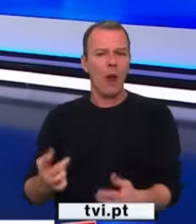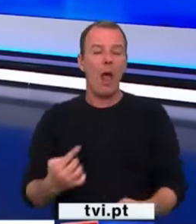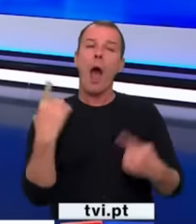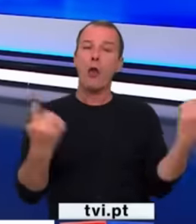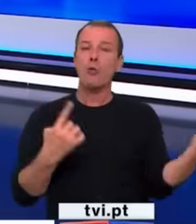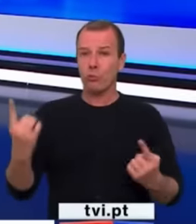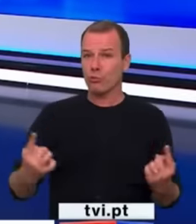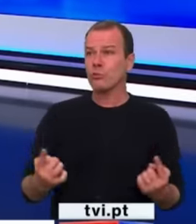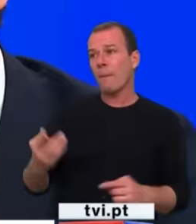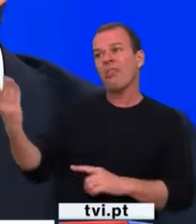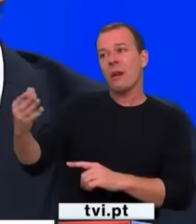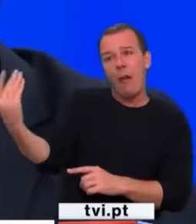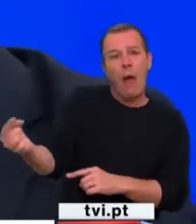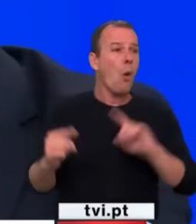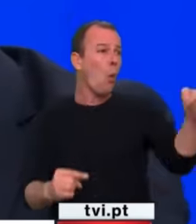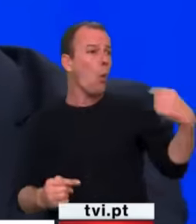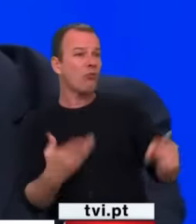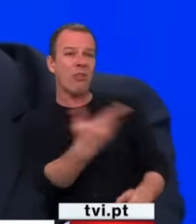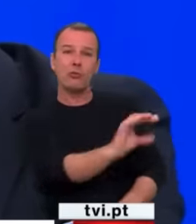não pode ser para uns direitos e para nós outros. Mas está enganado.